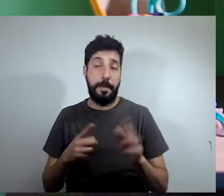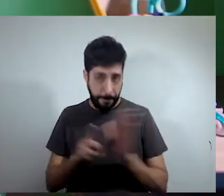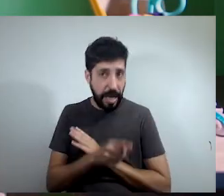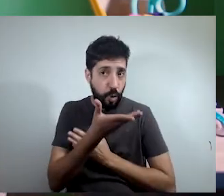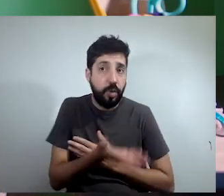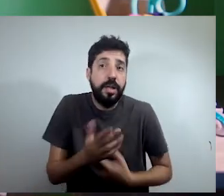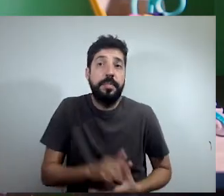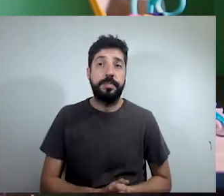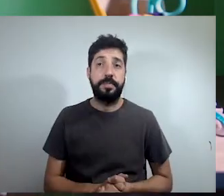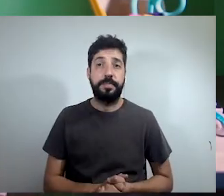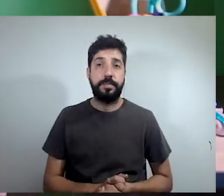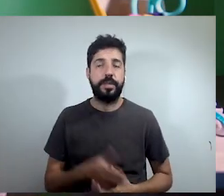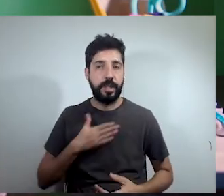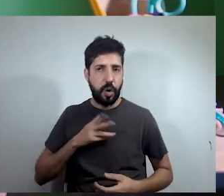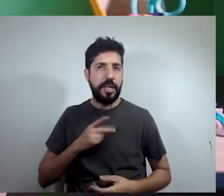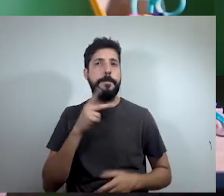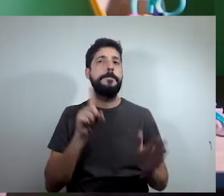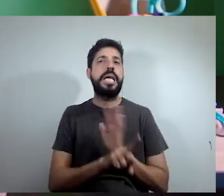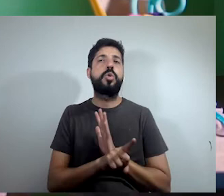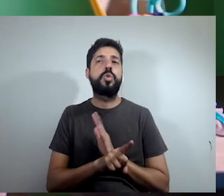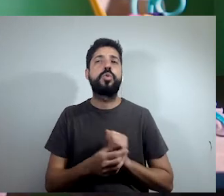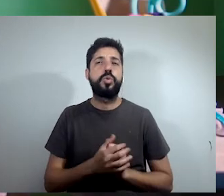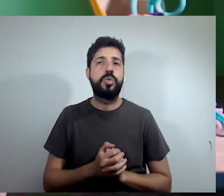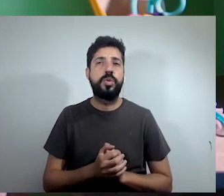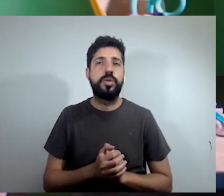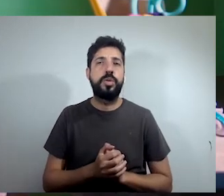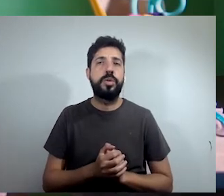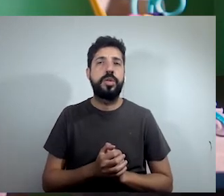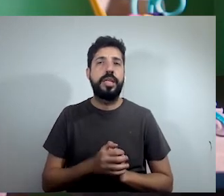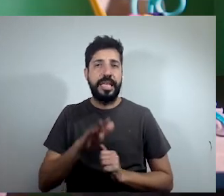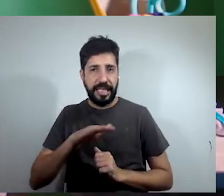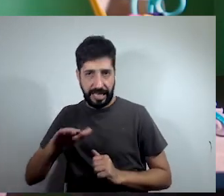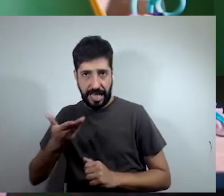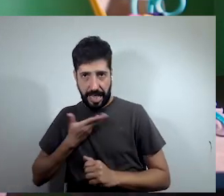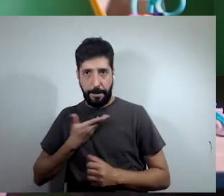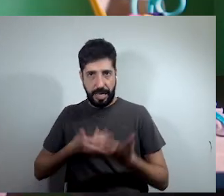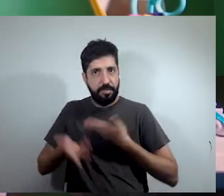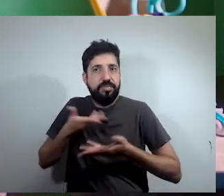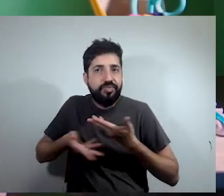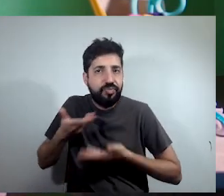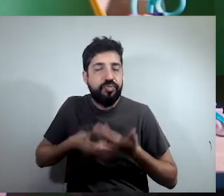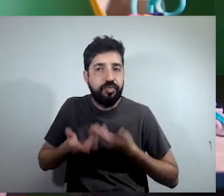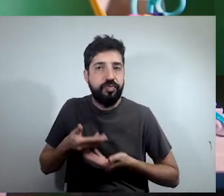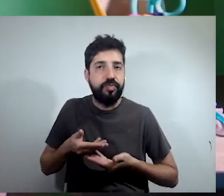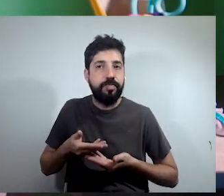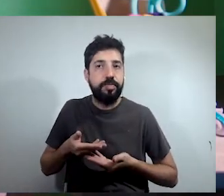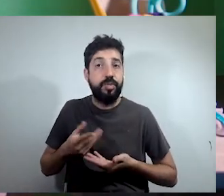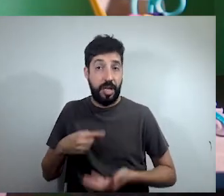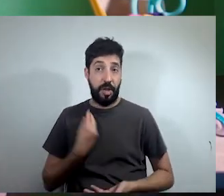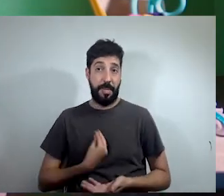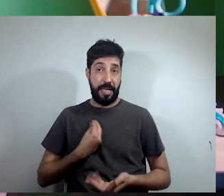ela. Eu sempre pergunto para as crianças que são minhas amigas e que a gente